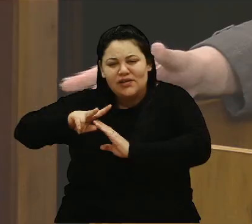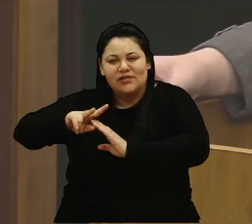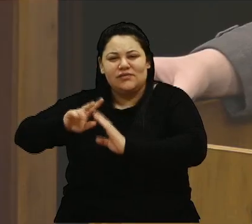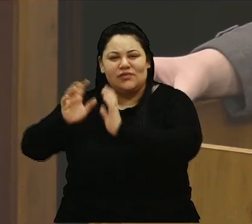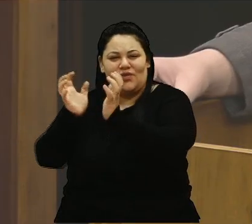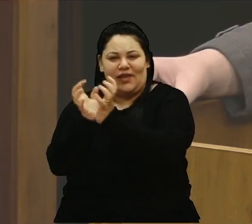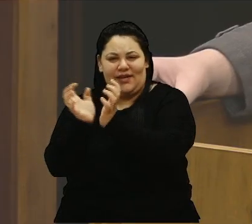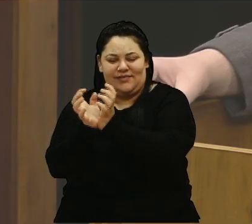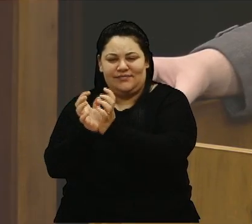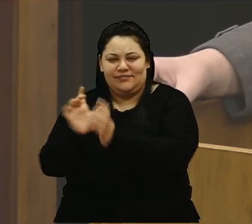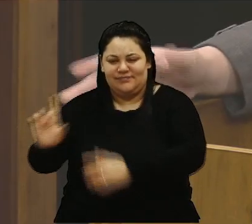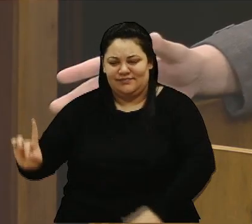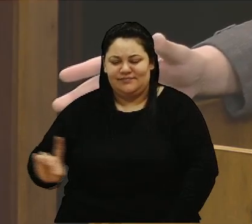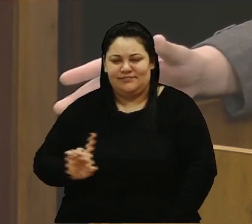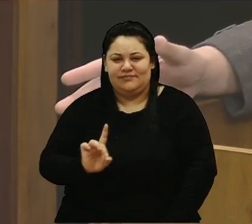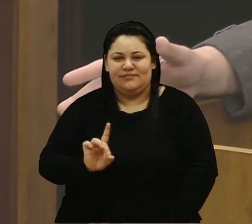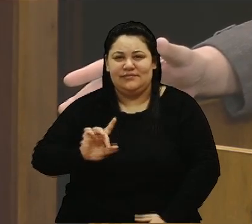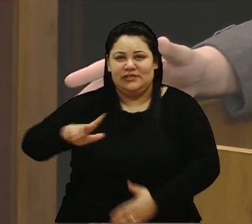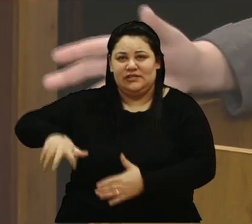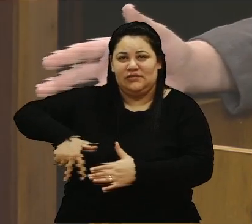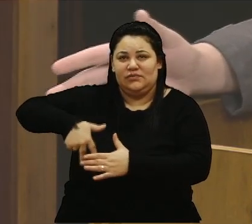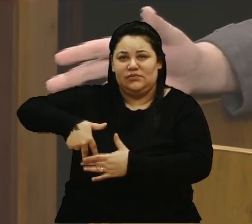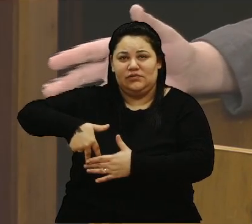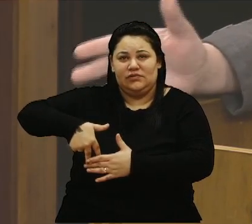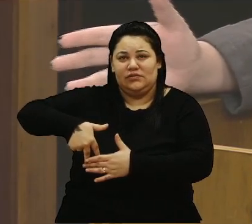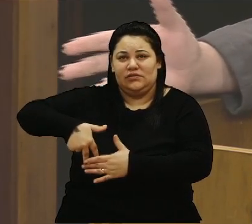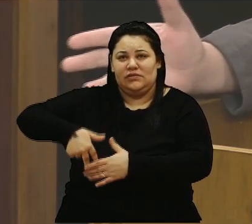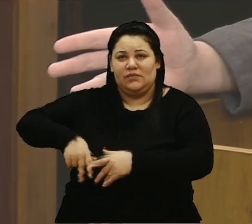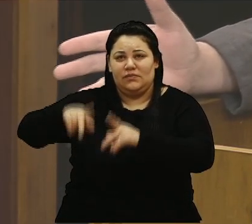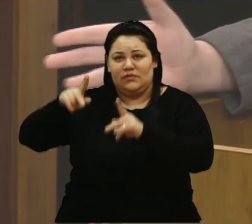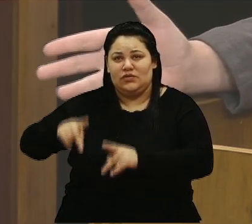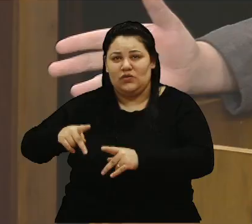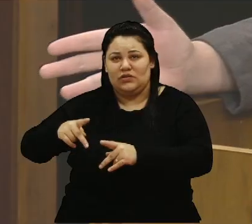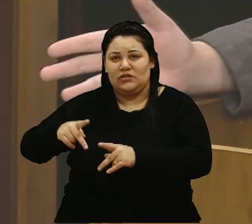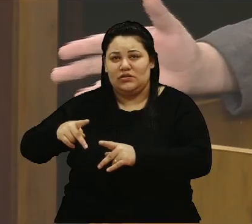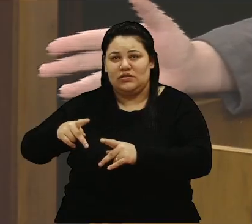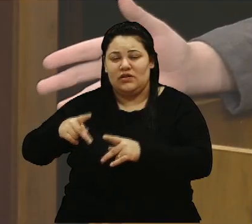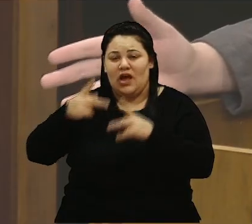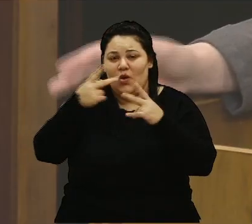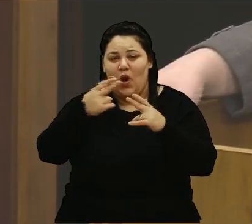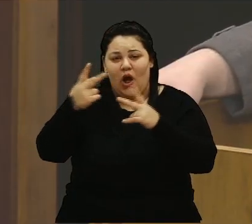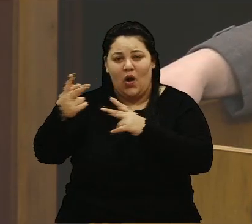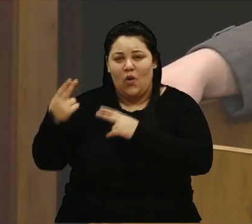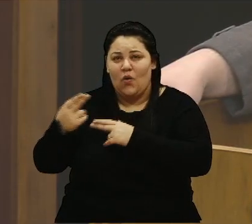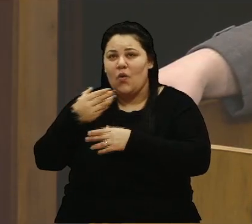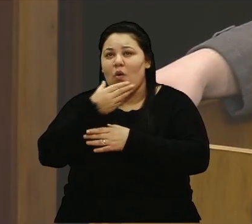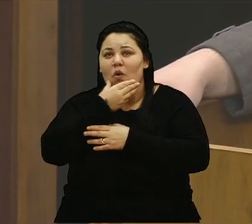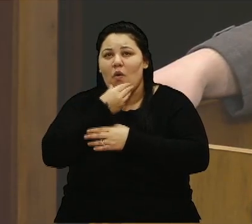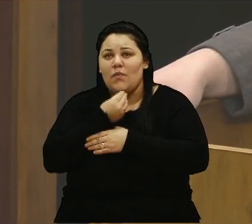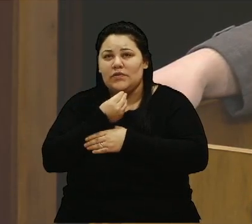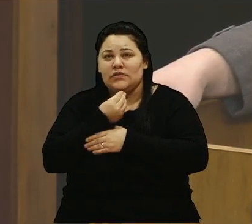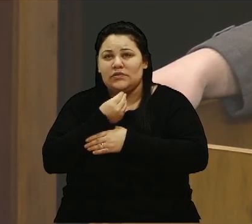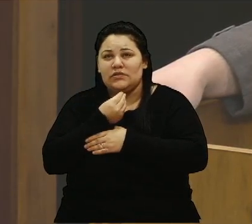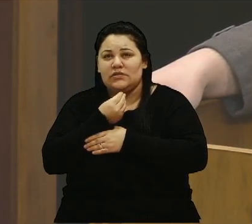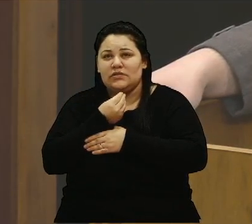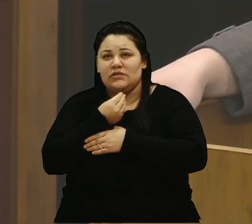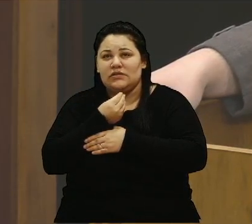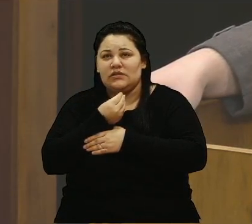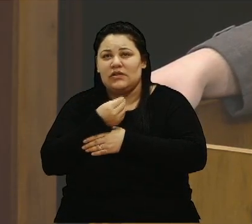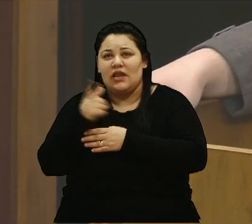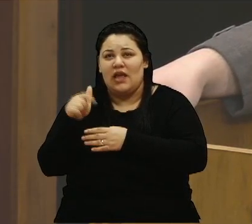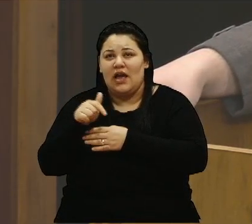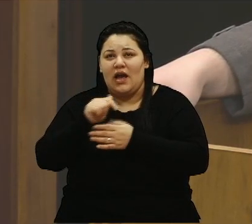vir falar de pessoas que são iguais a ele, homens, ele é